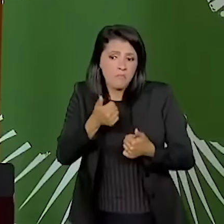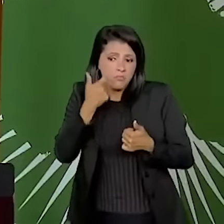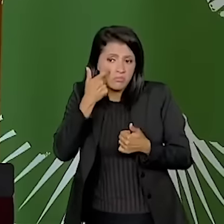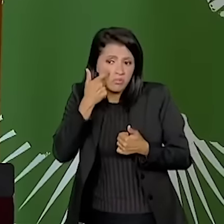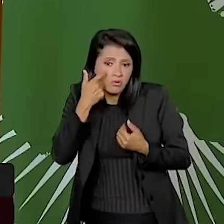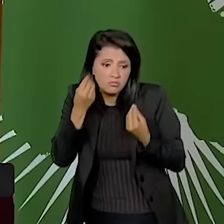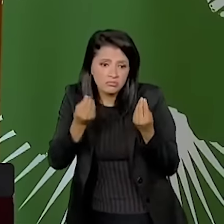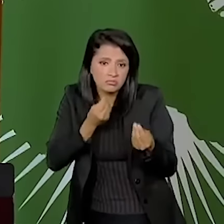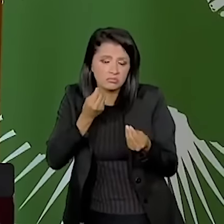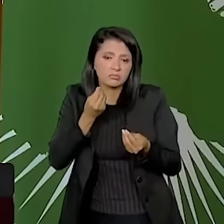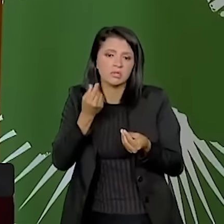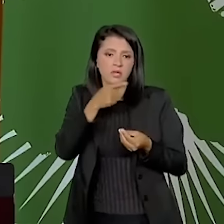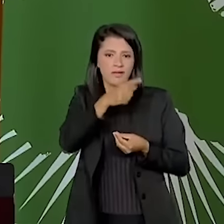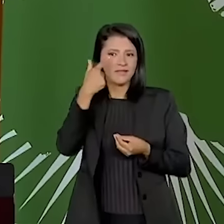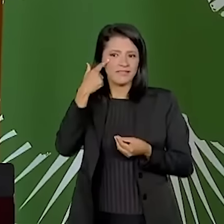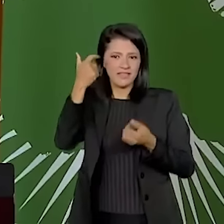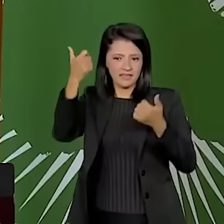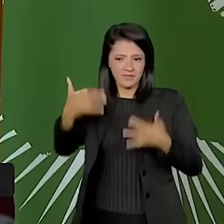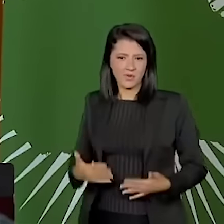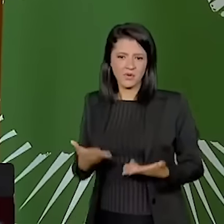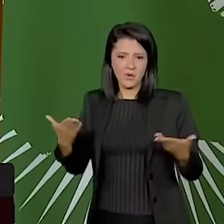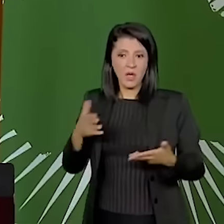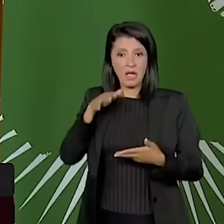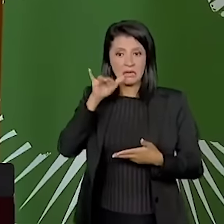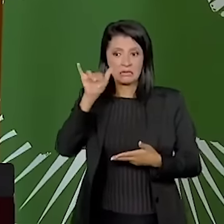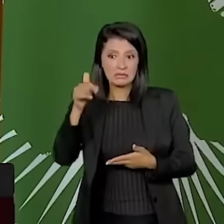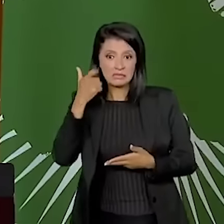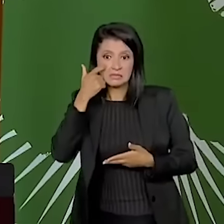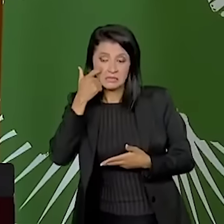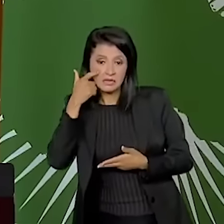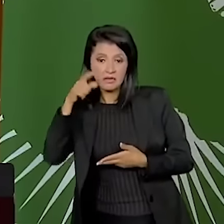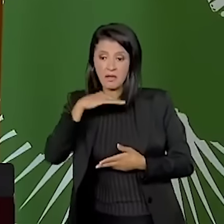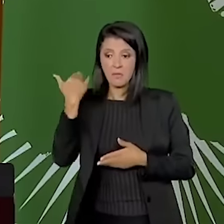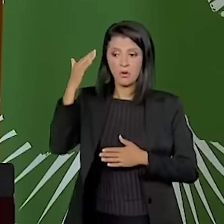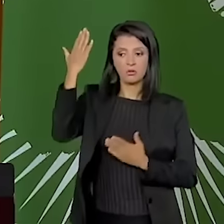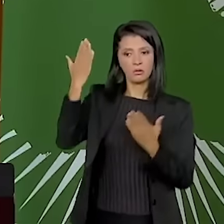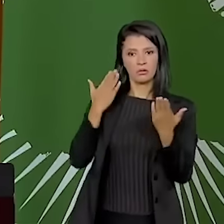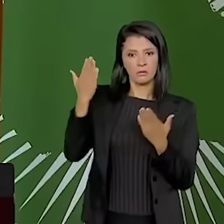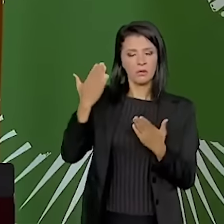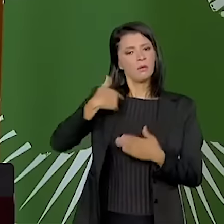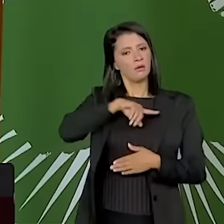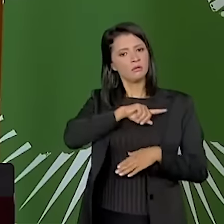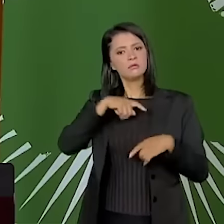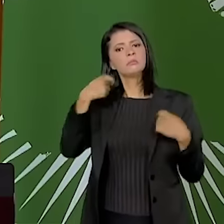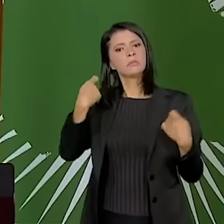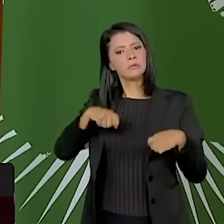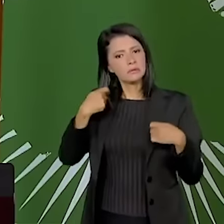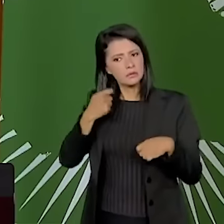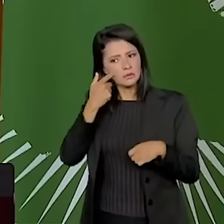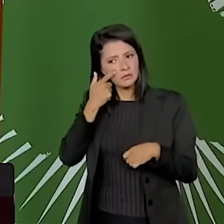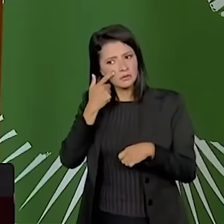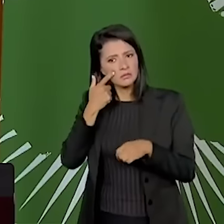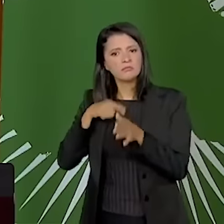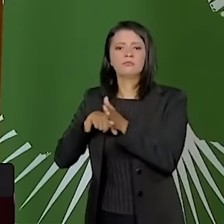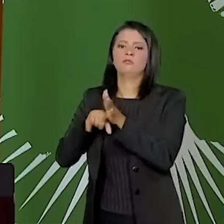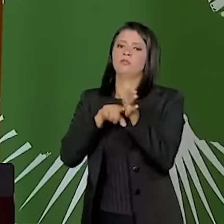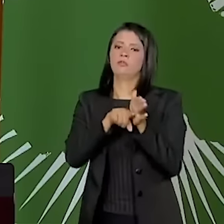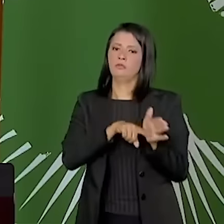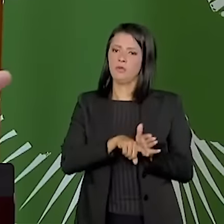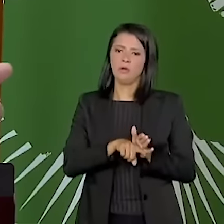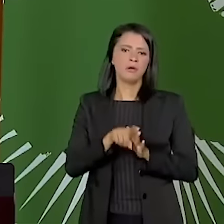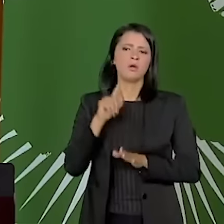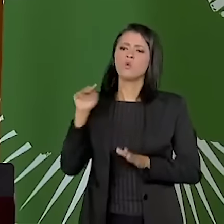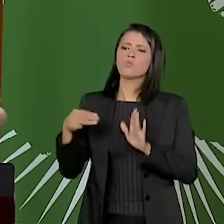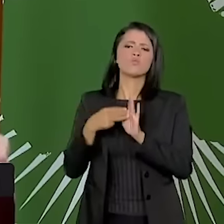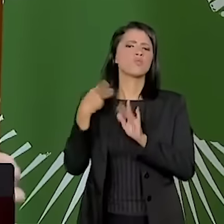falar. Ou seja, se a morte está sob suspeita, nós temos que primeiro fazer uma investigação para saber do